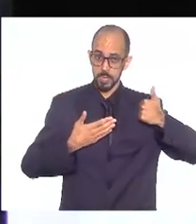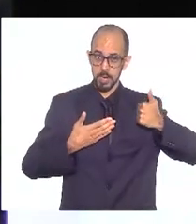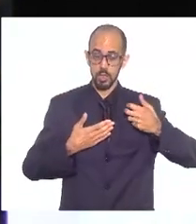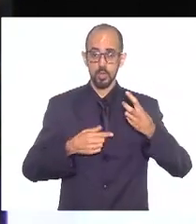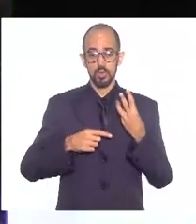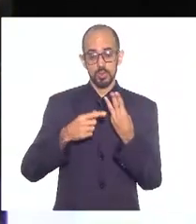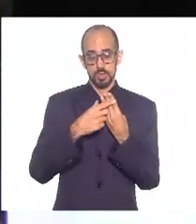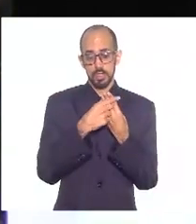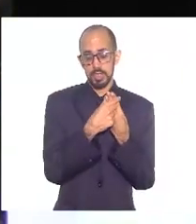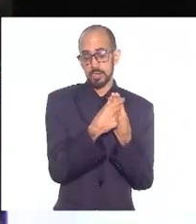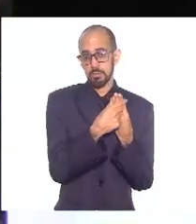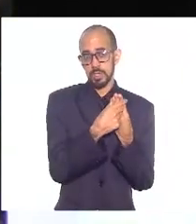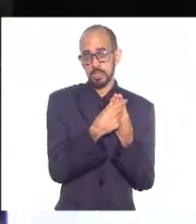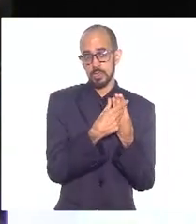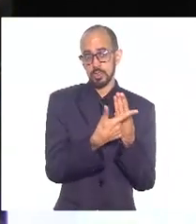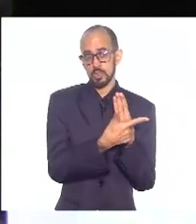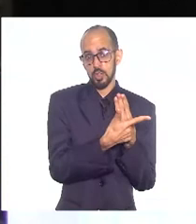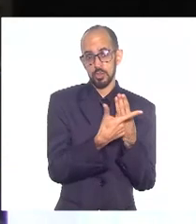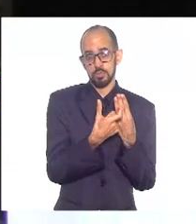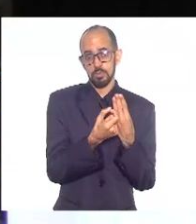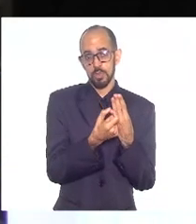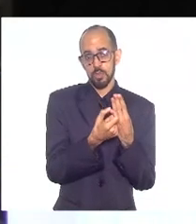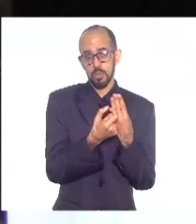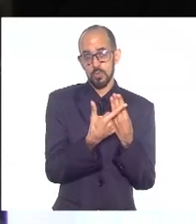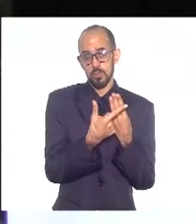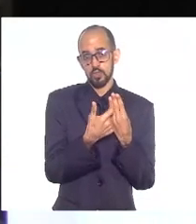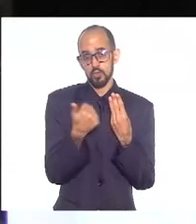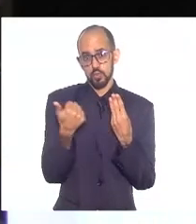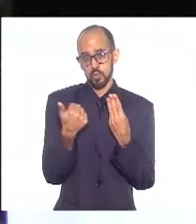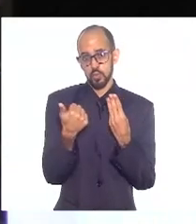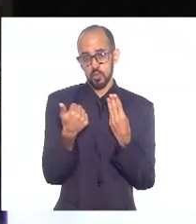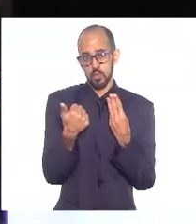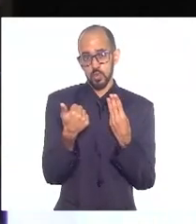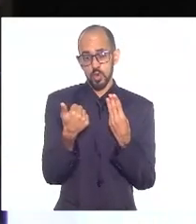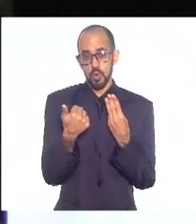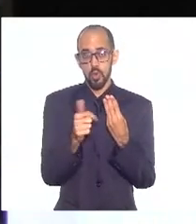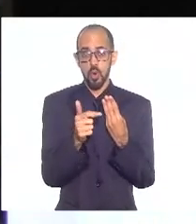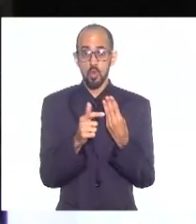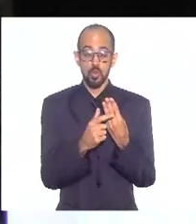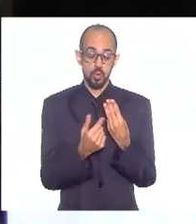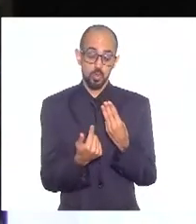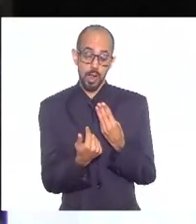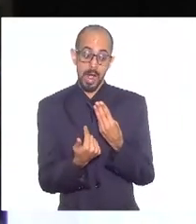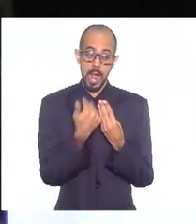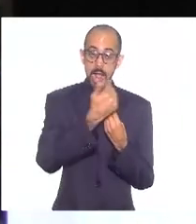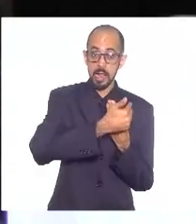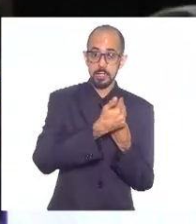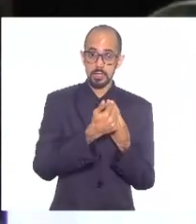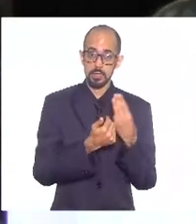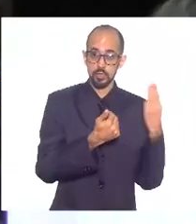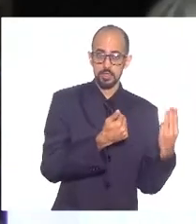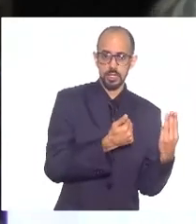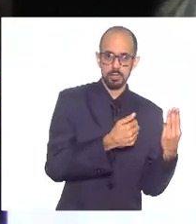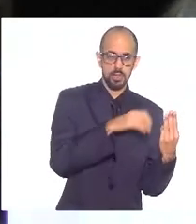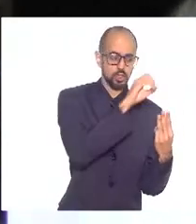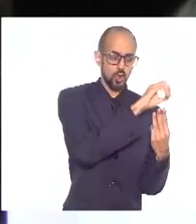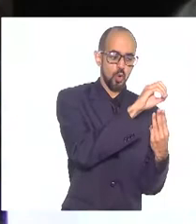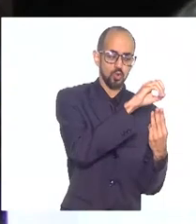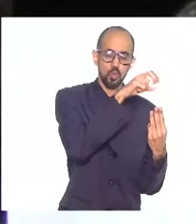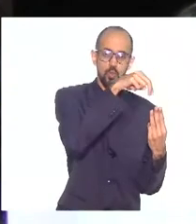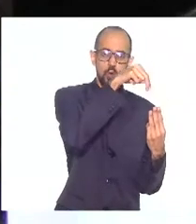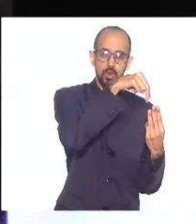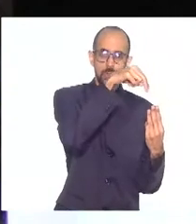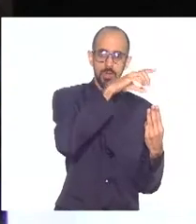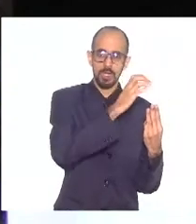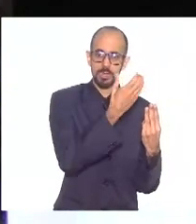janeiro, fevereiro e março, com o último trimestre de 20, outubro, novembro e dezembro, quando o